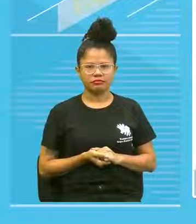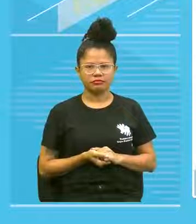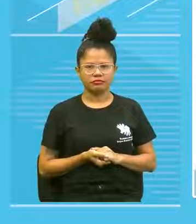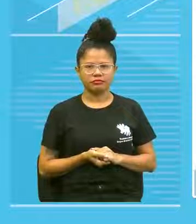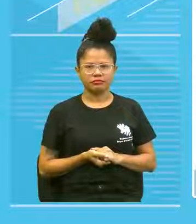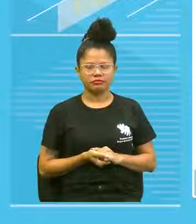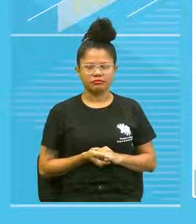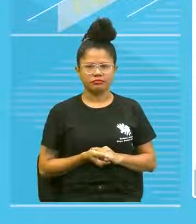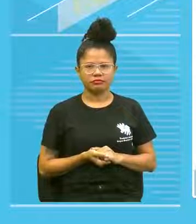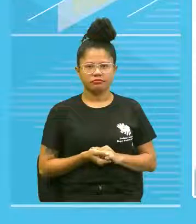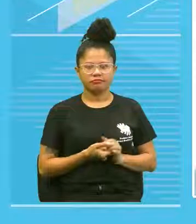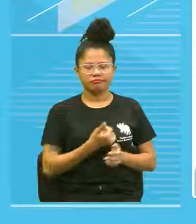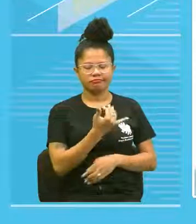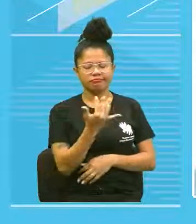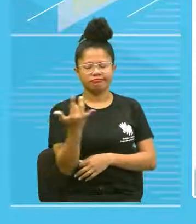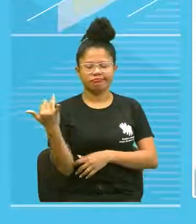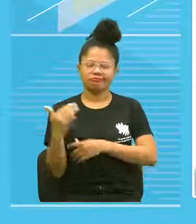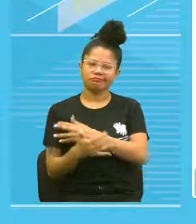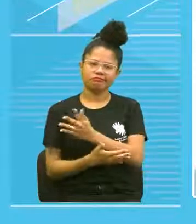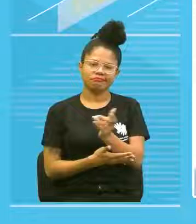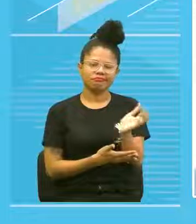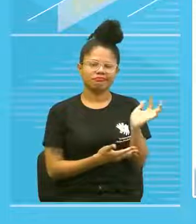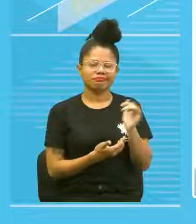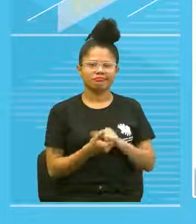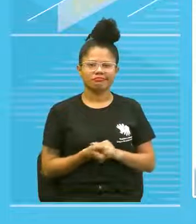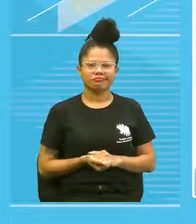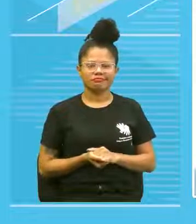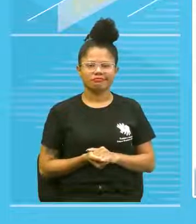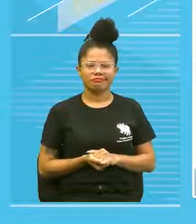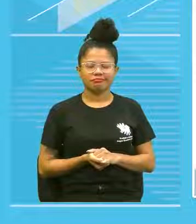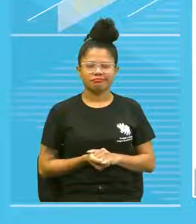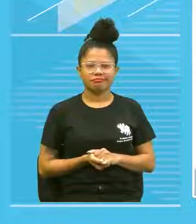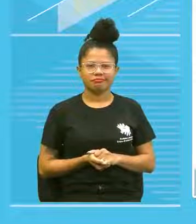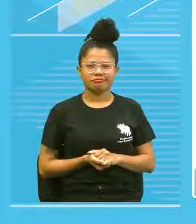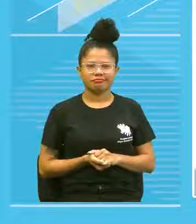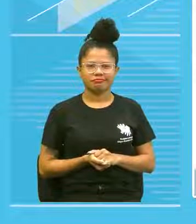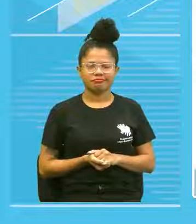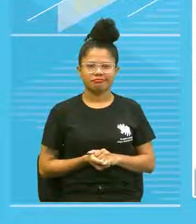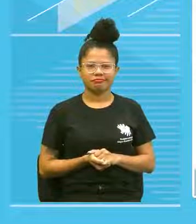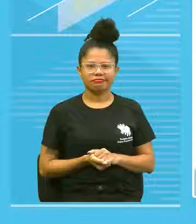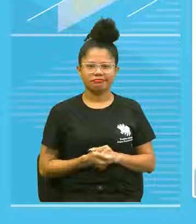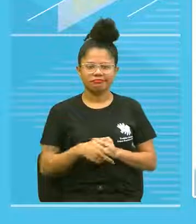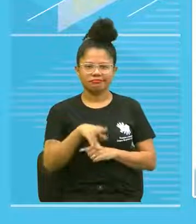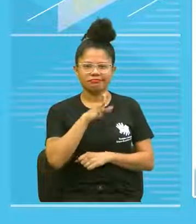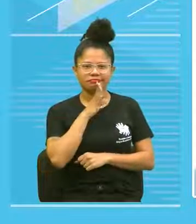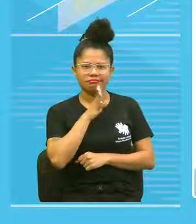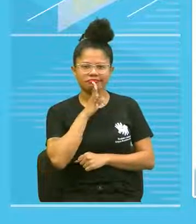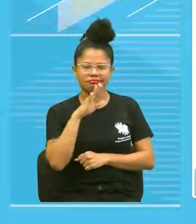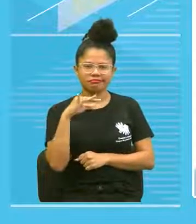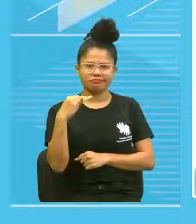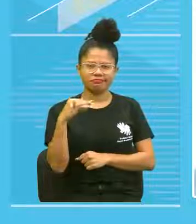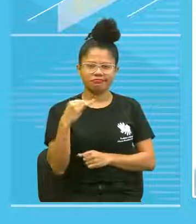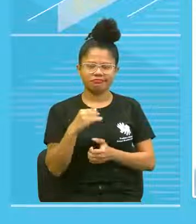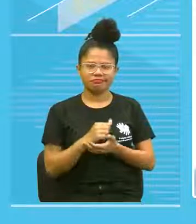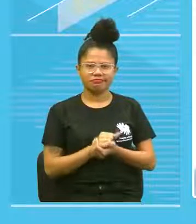e por Os Vegetais e isso é conhecido pela ciência como